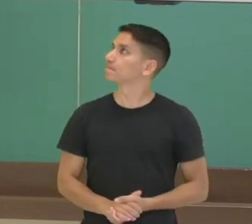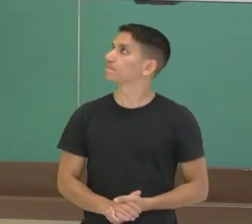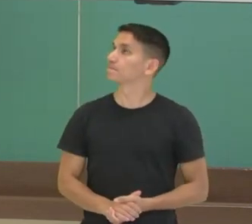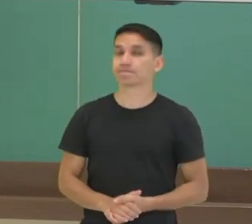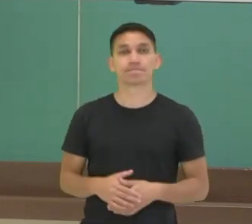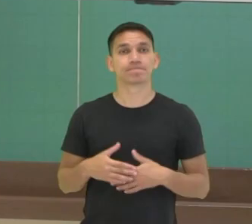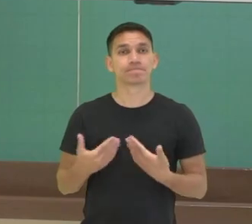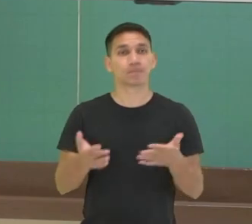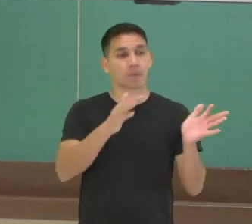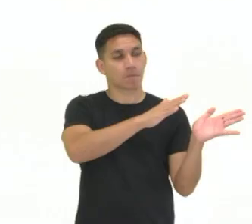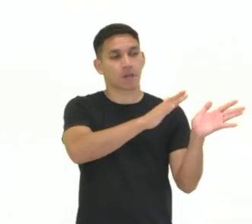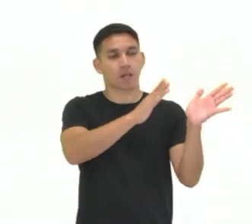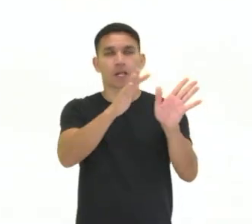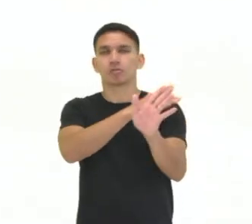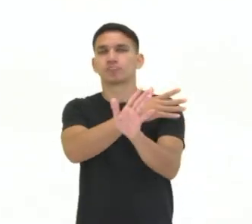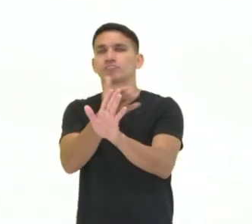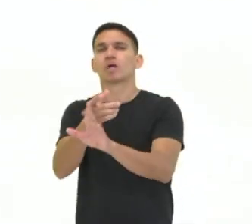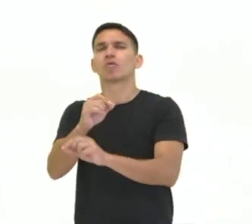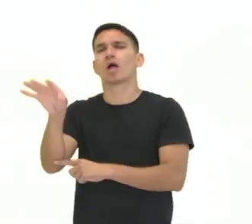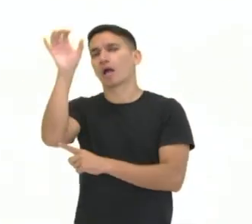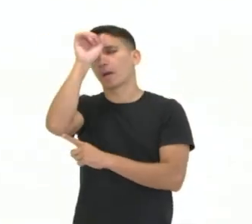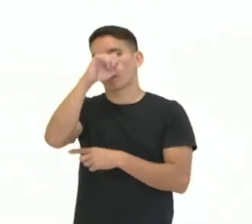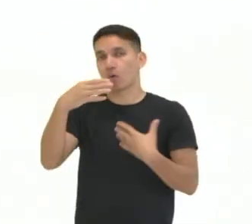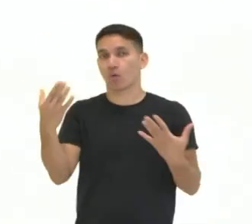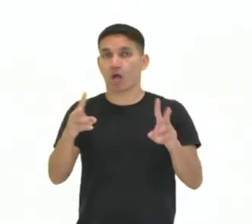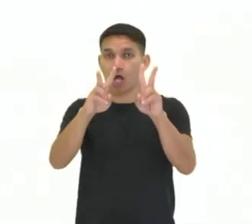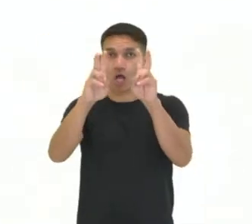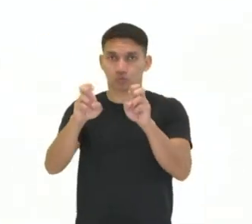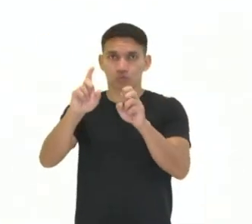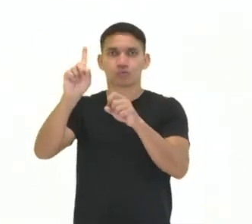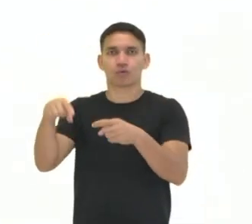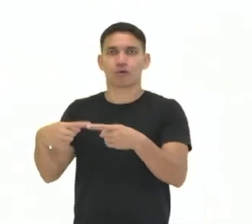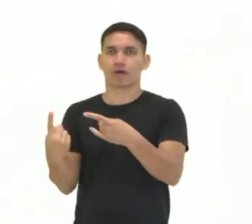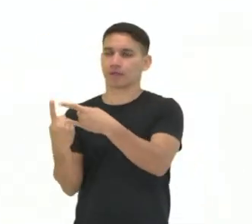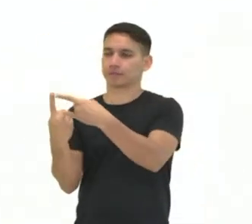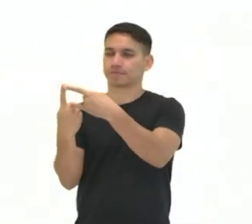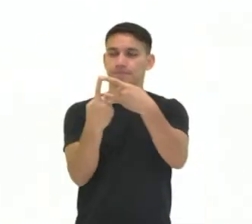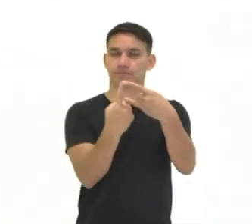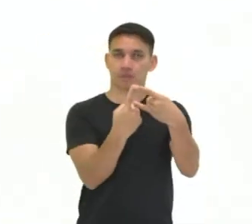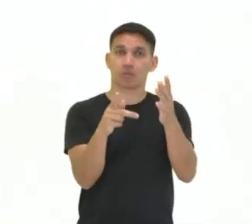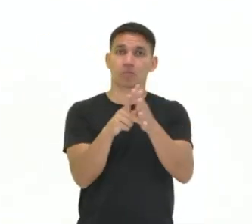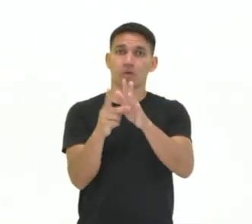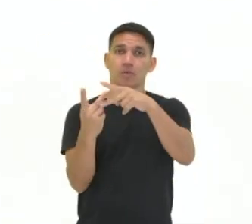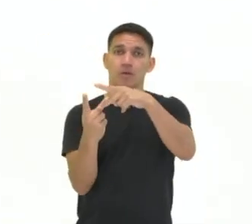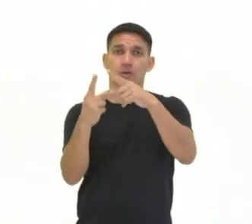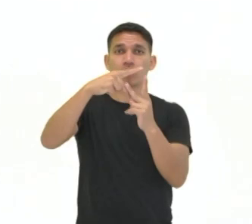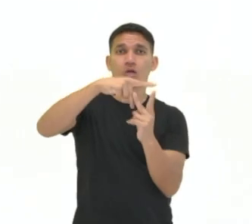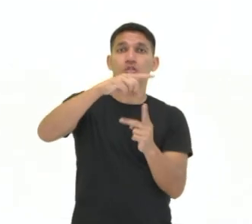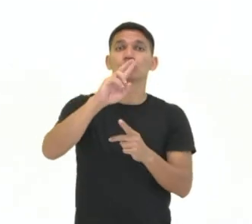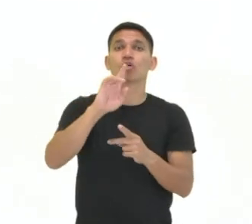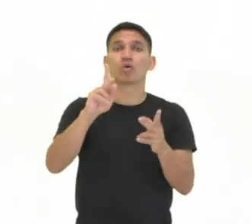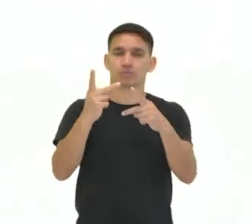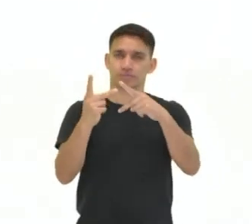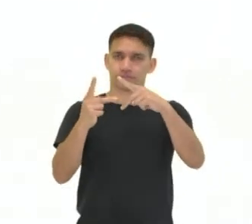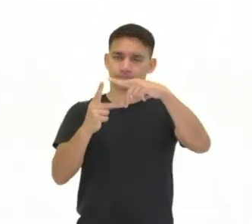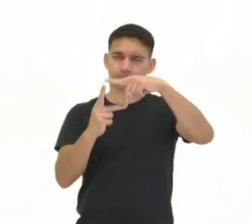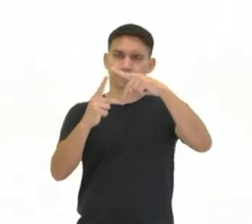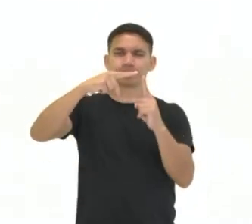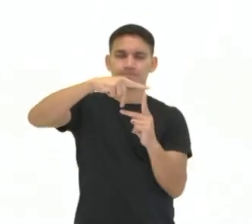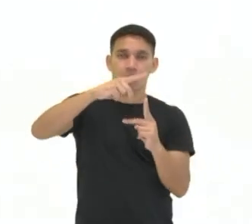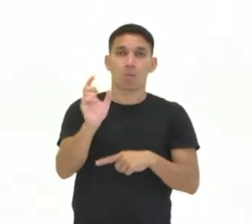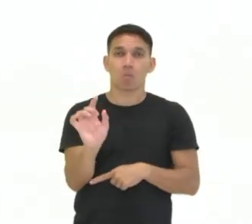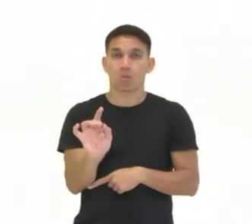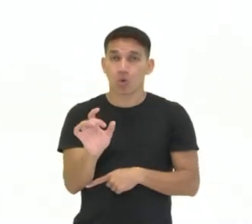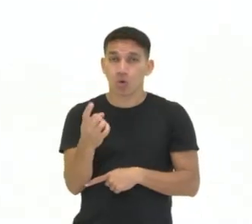O que nós vimos então? Hoje nós falamos dos trapézios, que são quadriláteros com um par de lados paralelos apenas, e